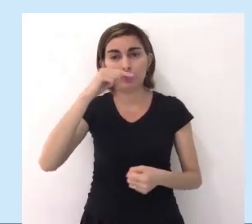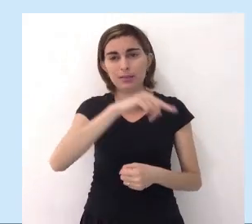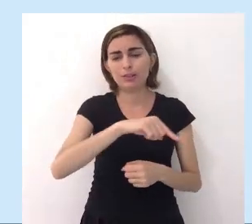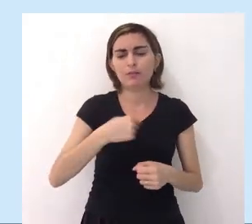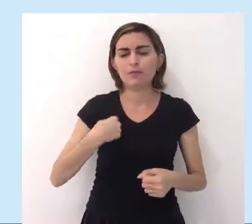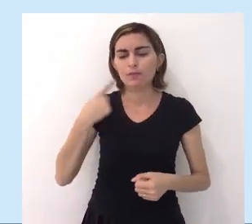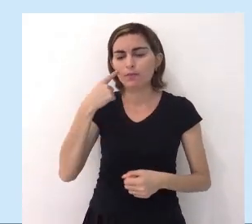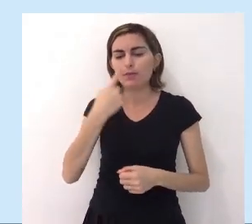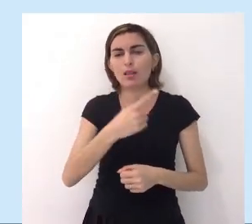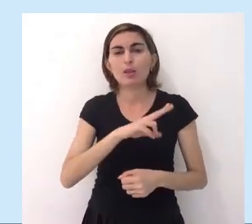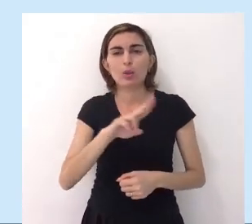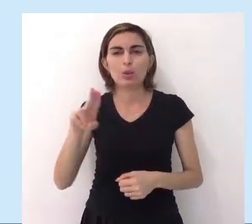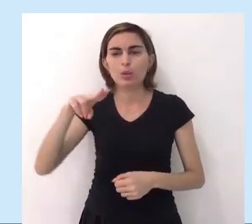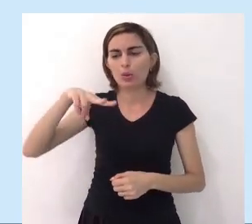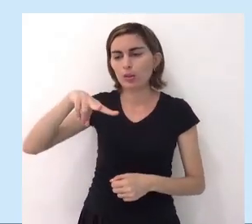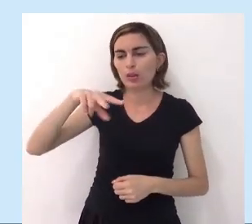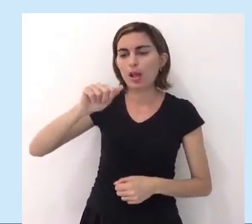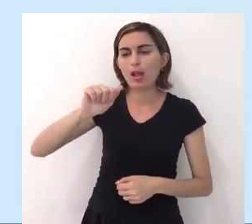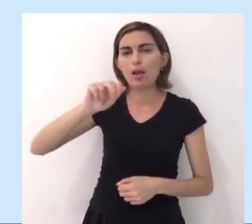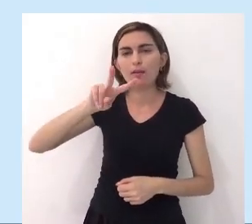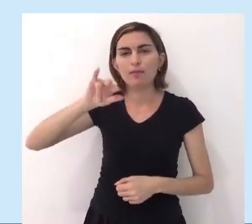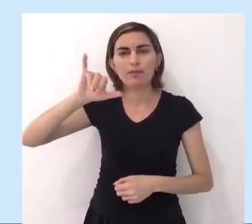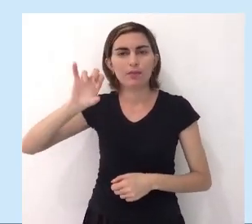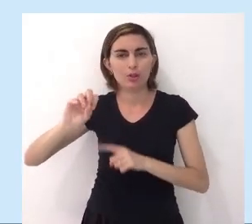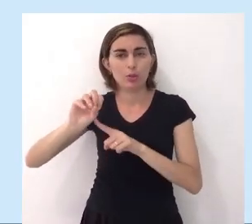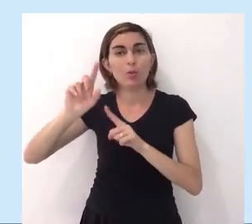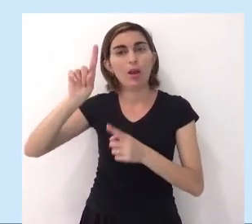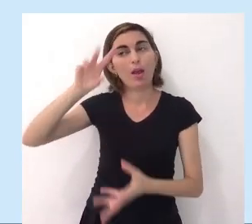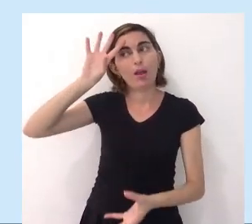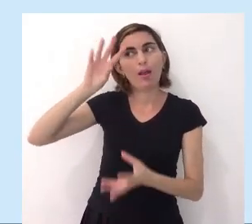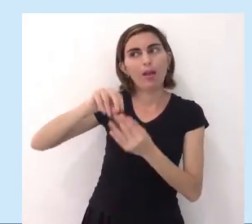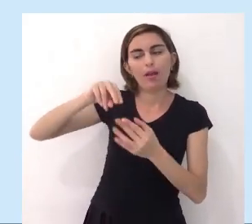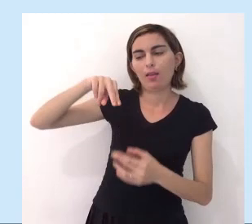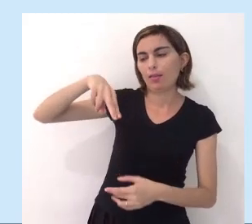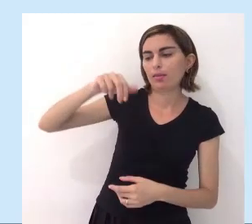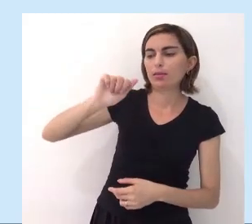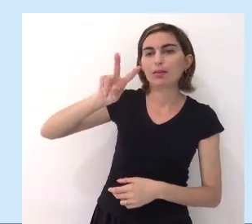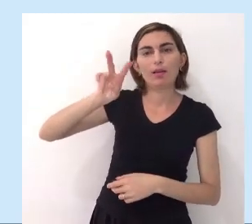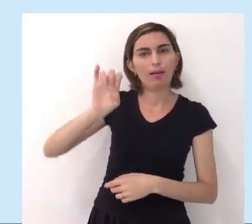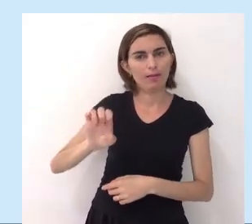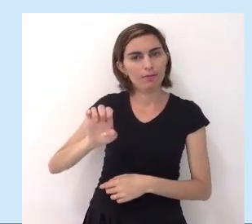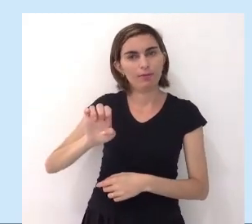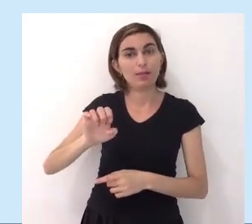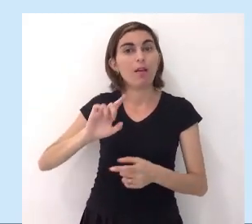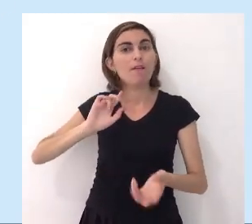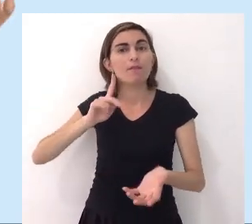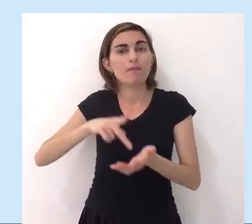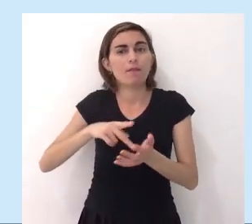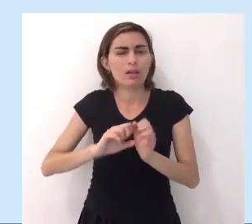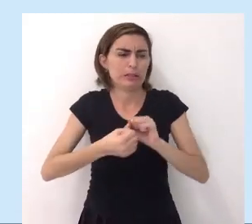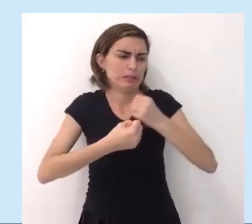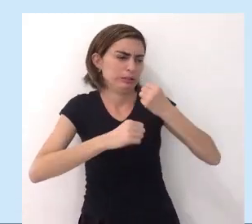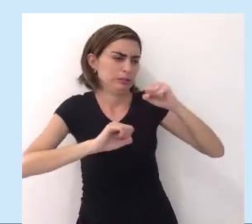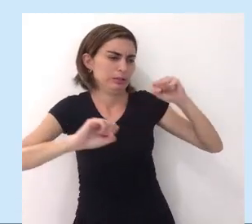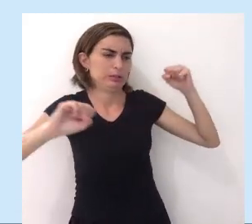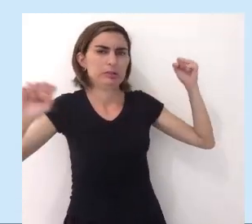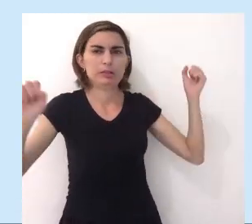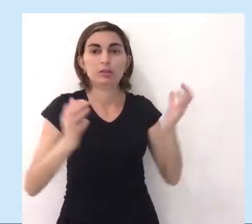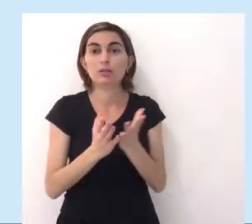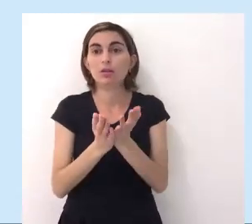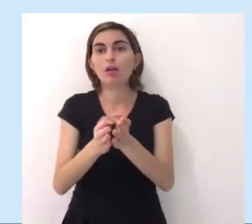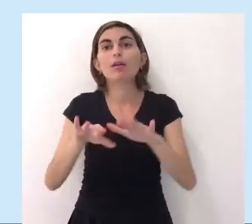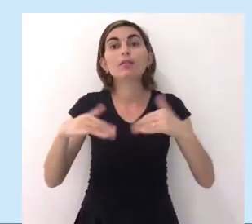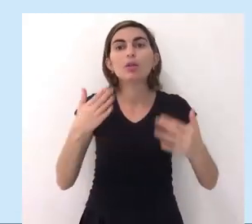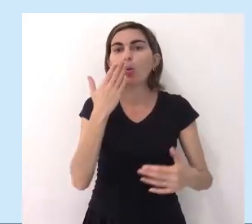vai ver que tem o nome de navio, né? Esse nome navio vem de nave. Eram verdadeiras embarcações gigantescas, né, gente?